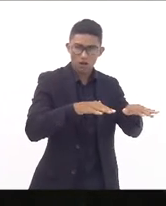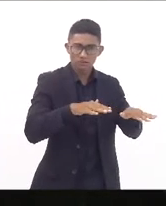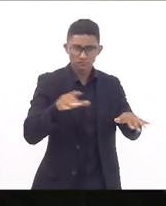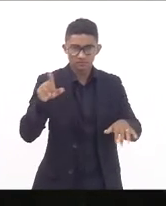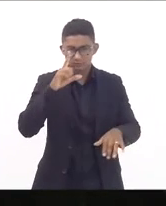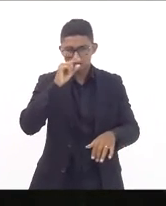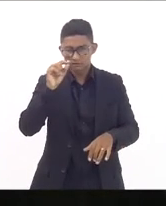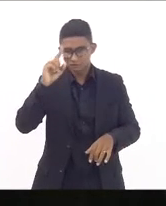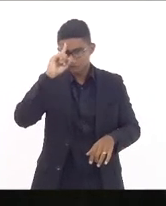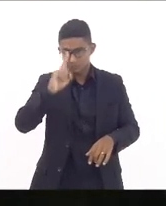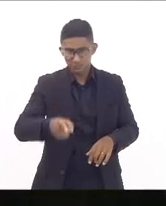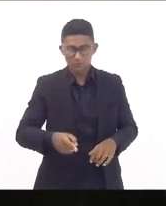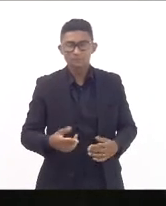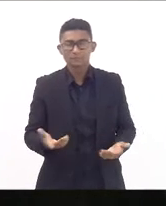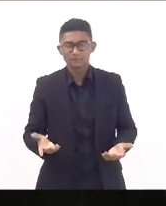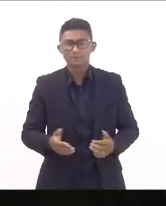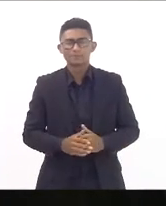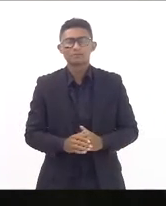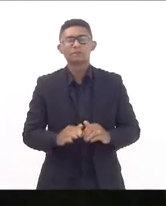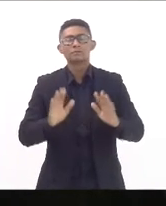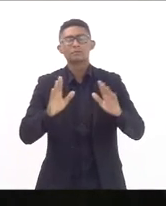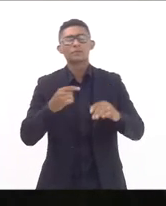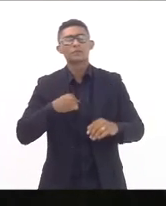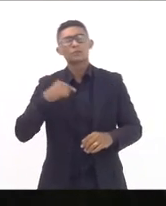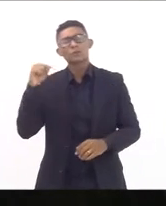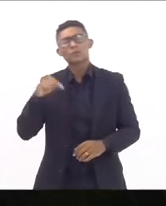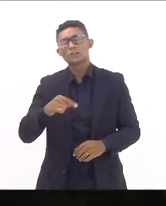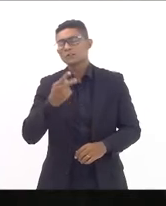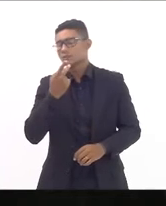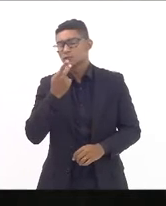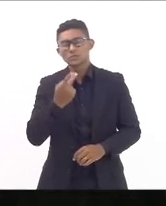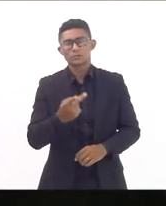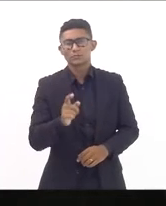Mas eu queria citar